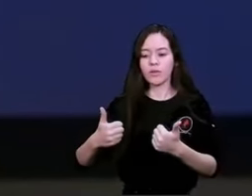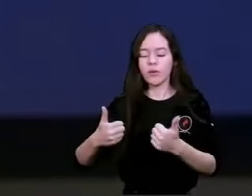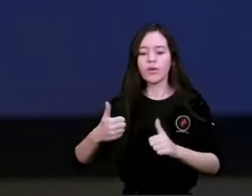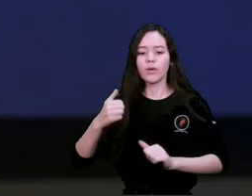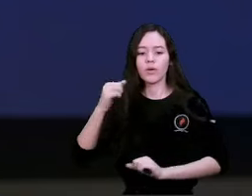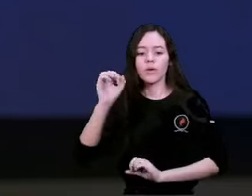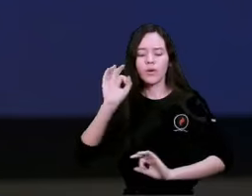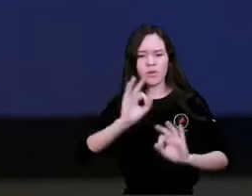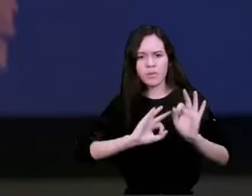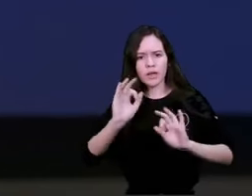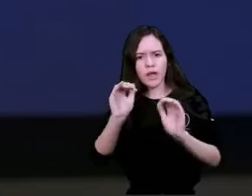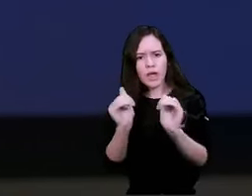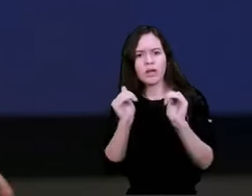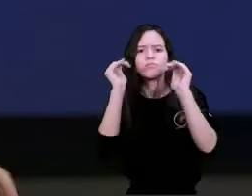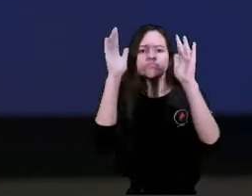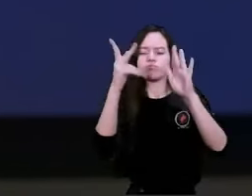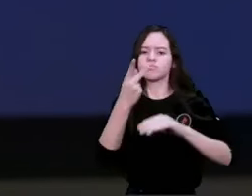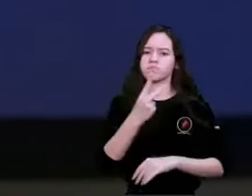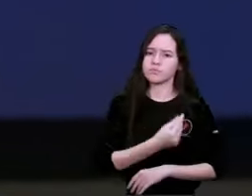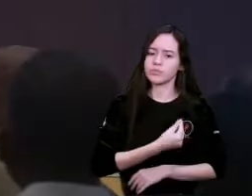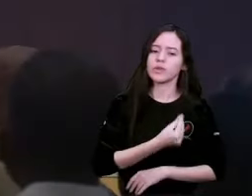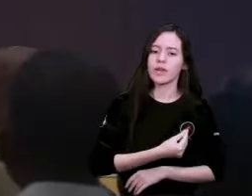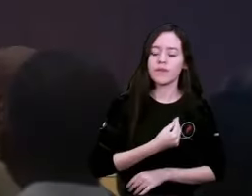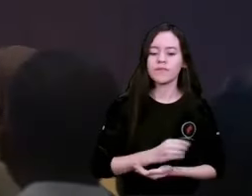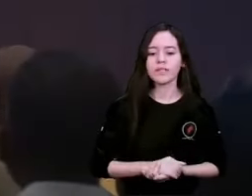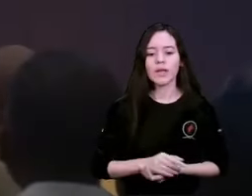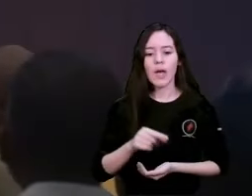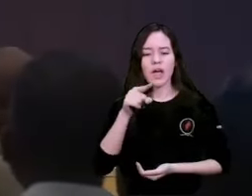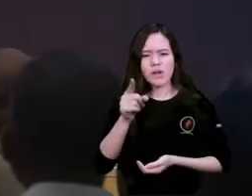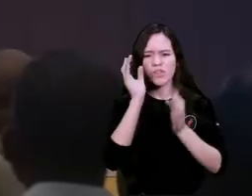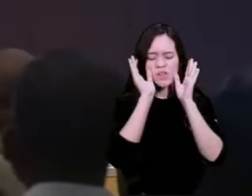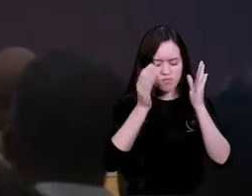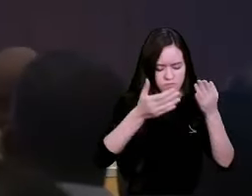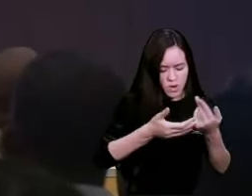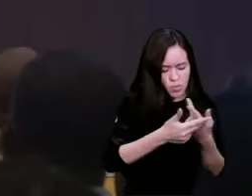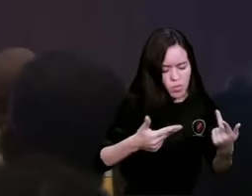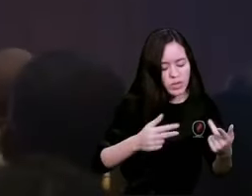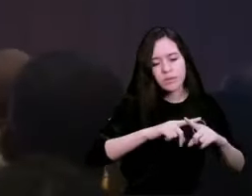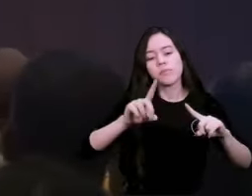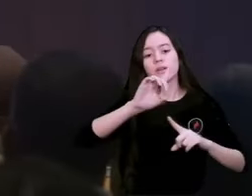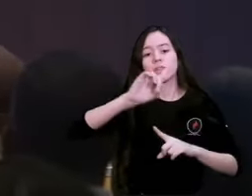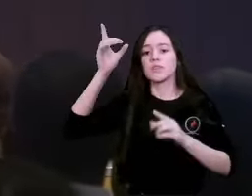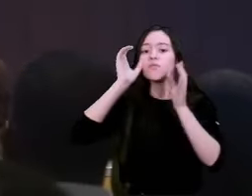da exaltação sobre a sua vida. Você focou nas coisas, Deus está focando em você.